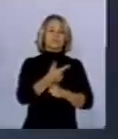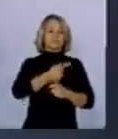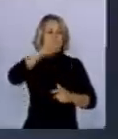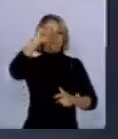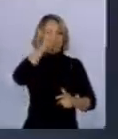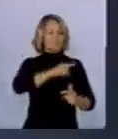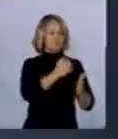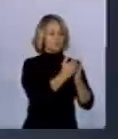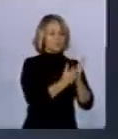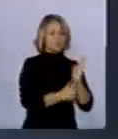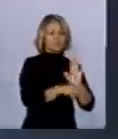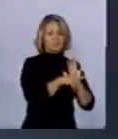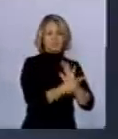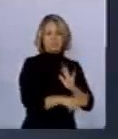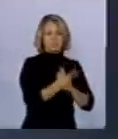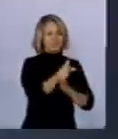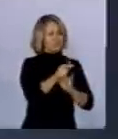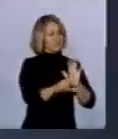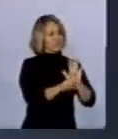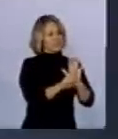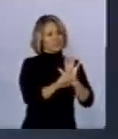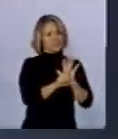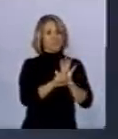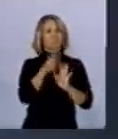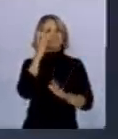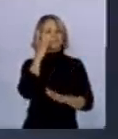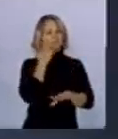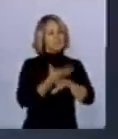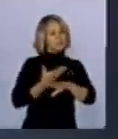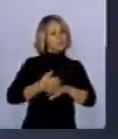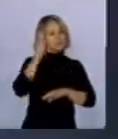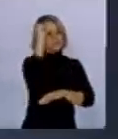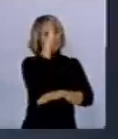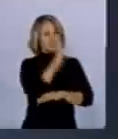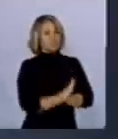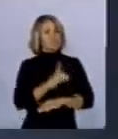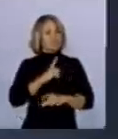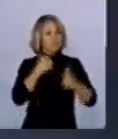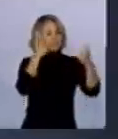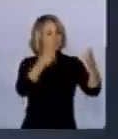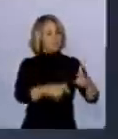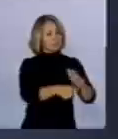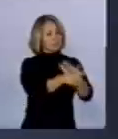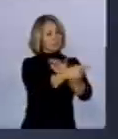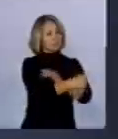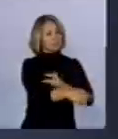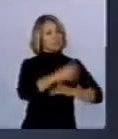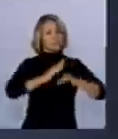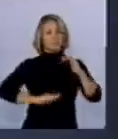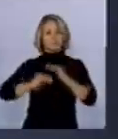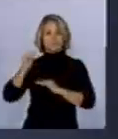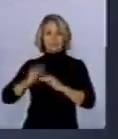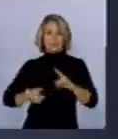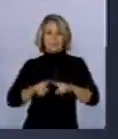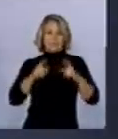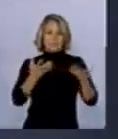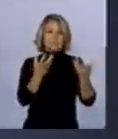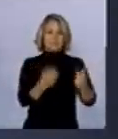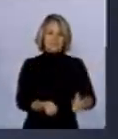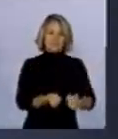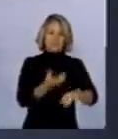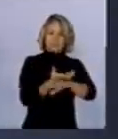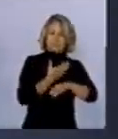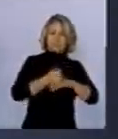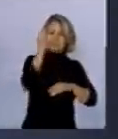lei restringindo o que será considerado como conteúdo brasileiro que constitui espaço qualificado para ser considerado conteúdo